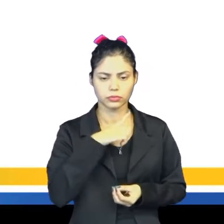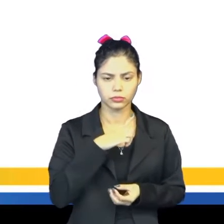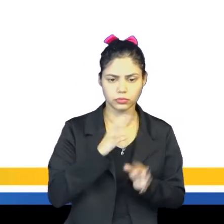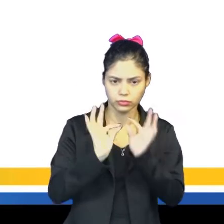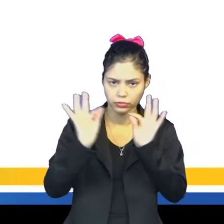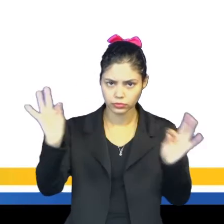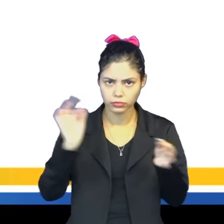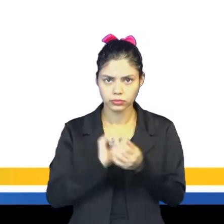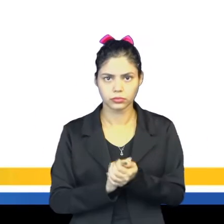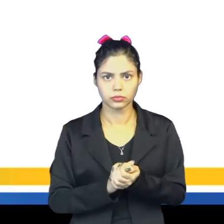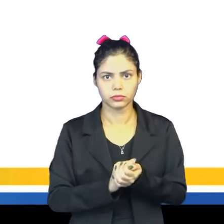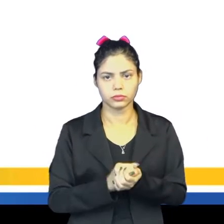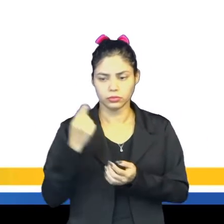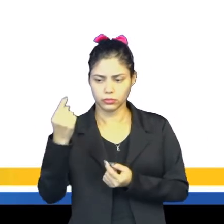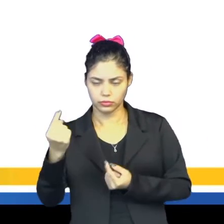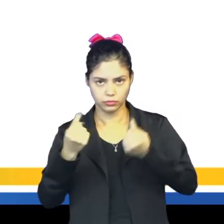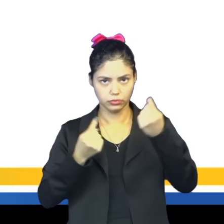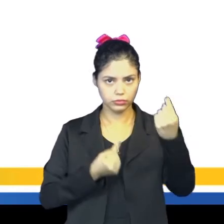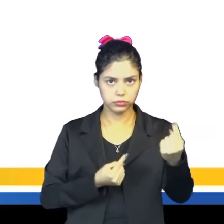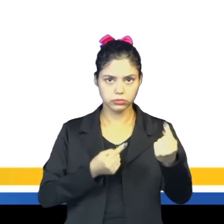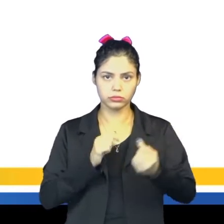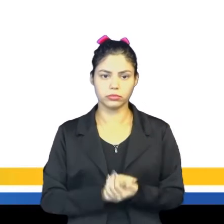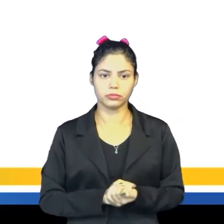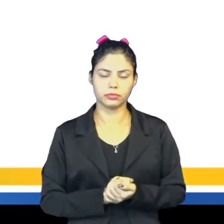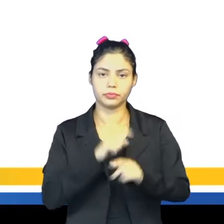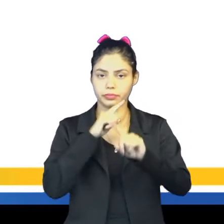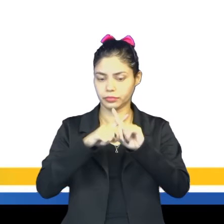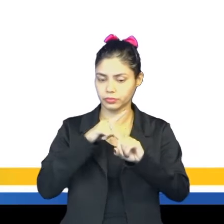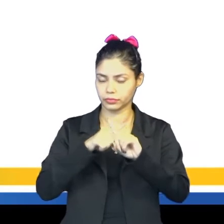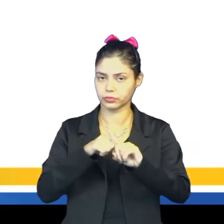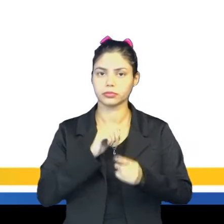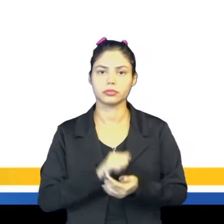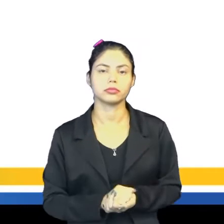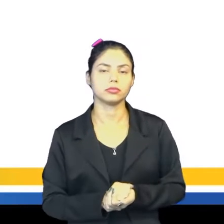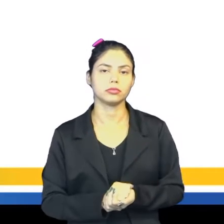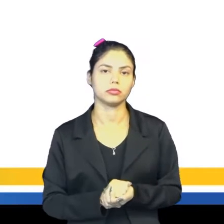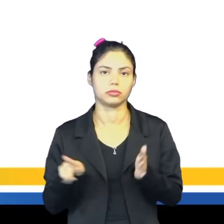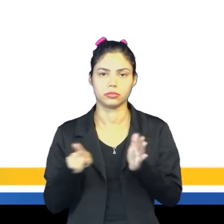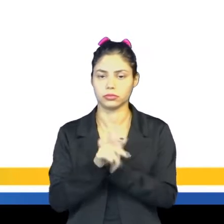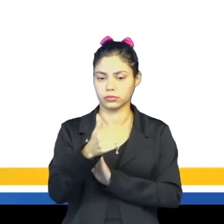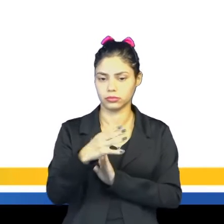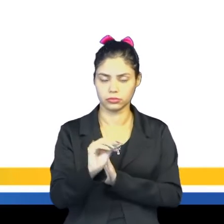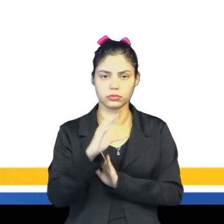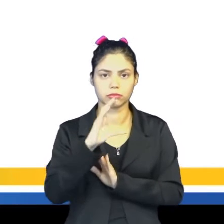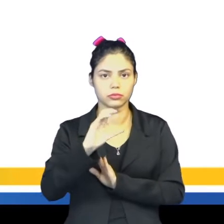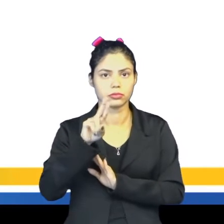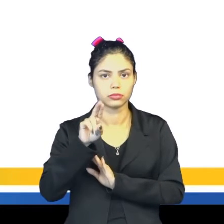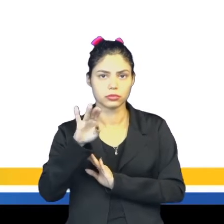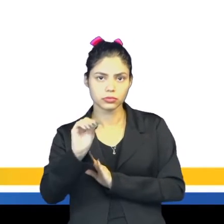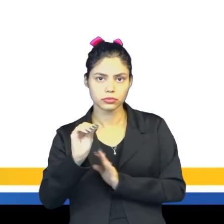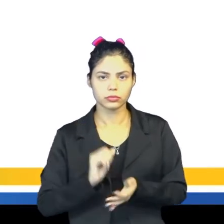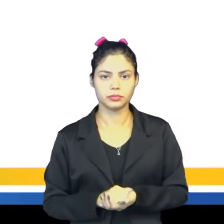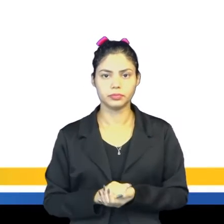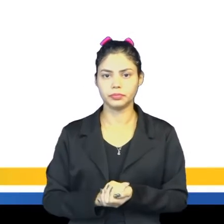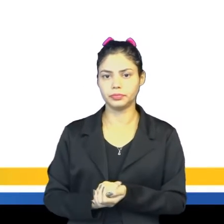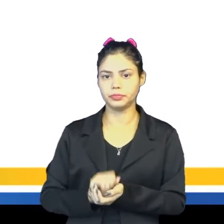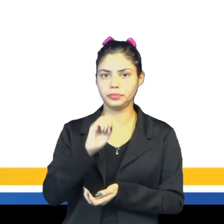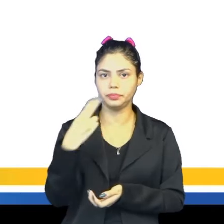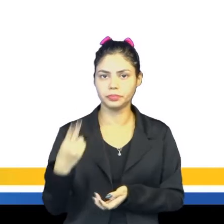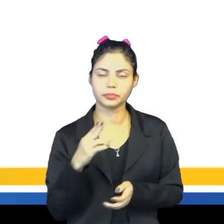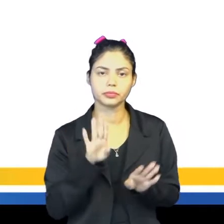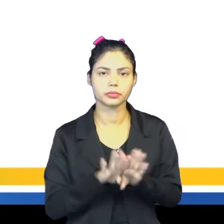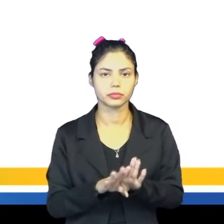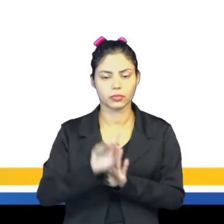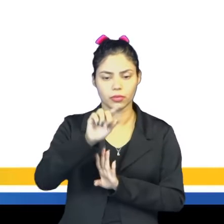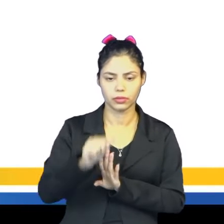de quilolitro para litro, então multiplicaremos por 10 ao cubo, ou seja, por